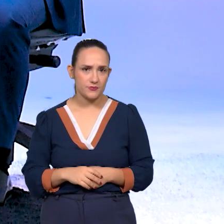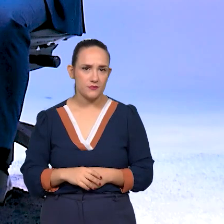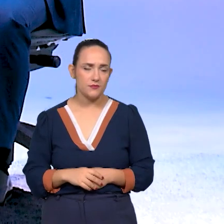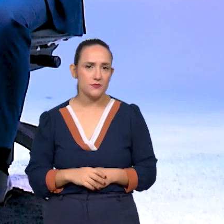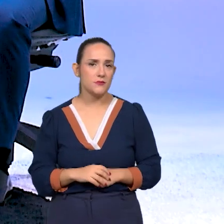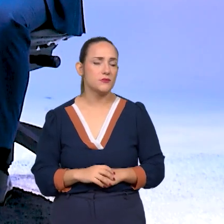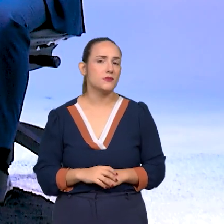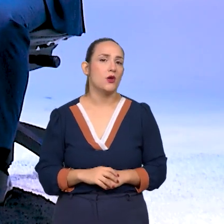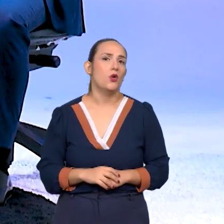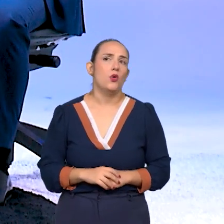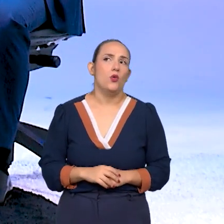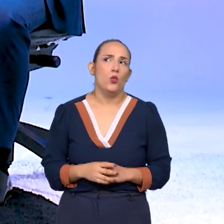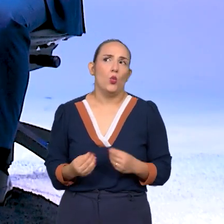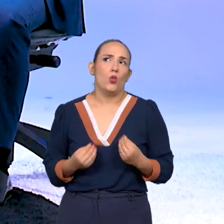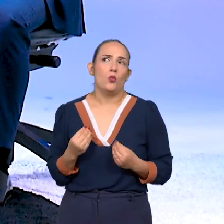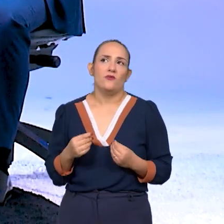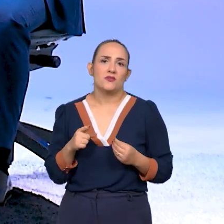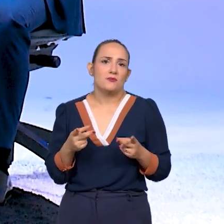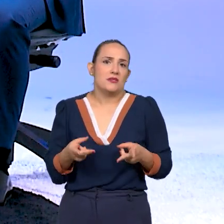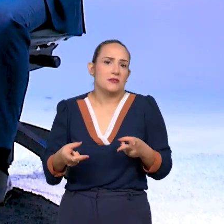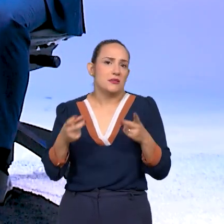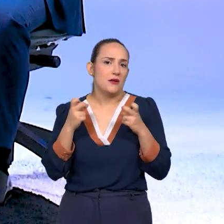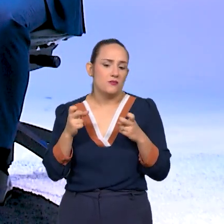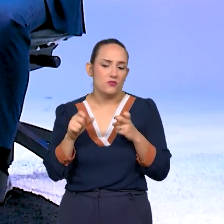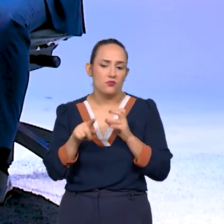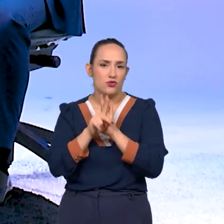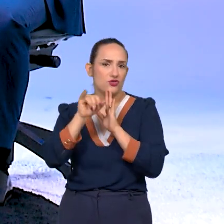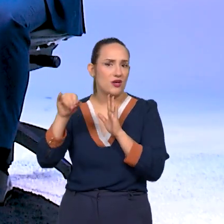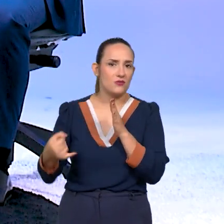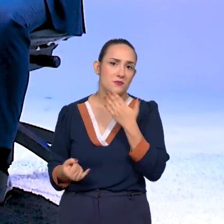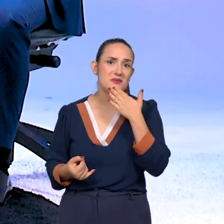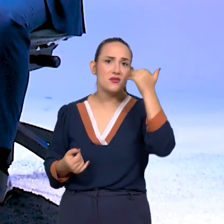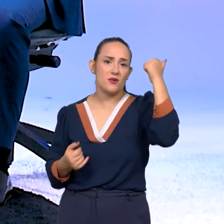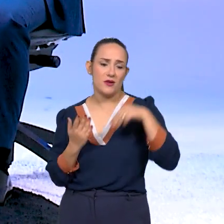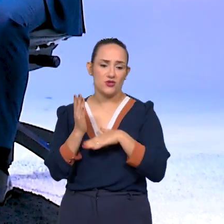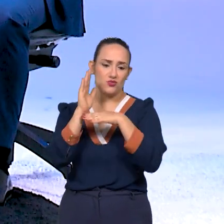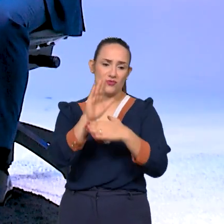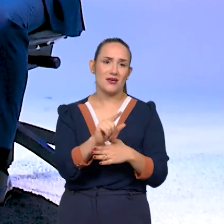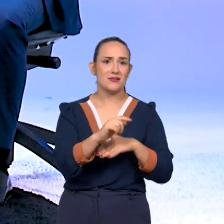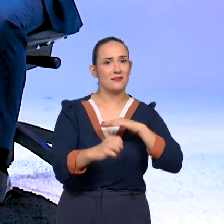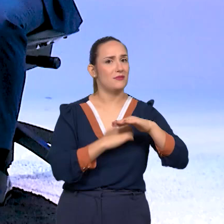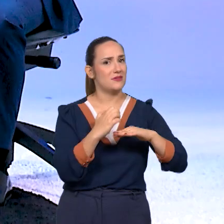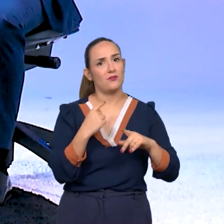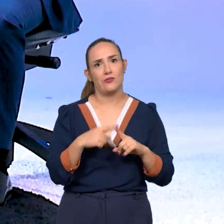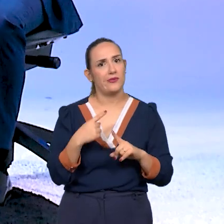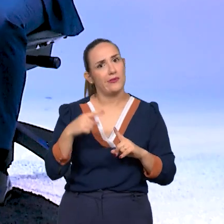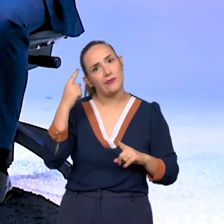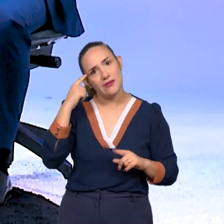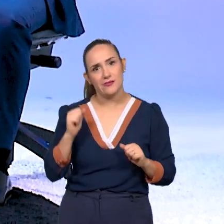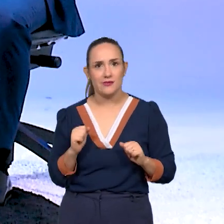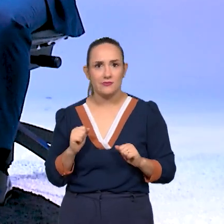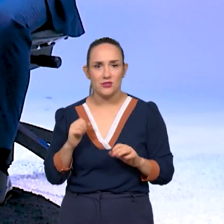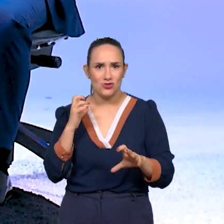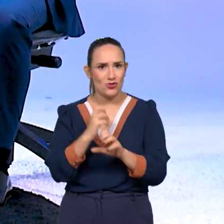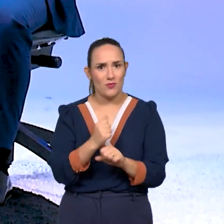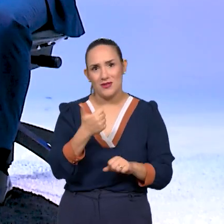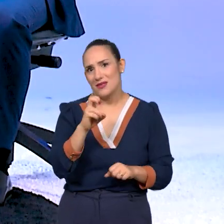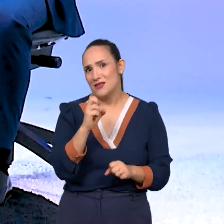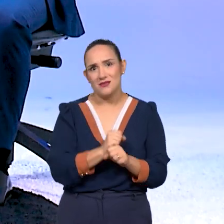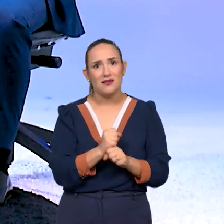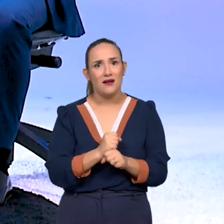visualizar projetar que pode ser implementado para essas empresas também porque Imagino que uma cobrança de 15 anos vai causar